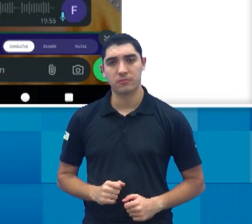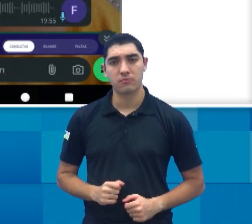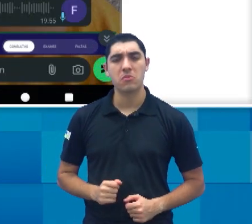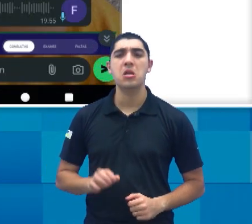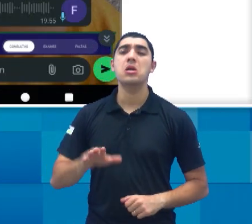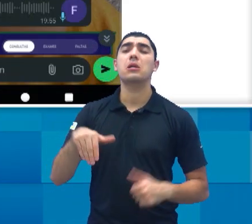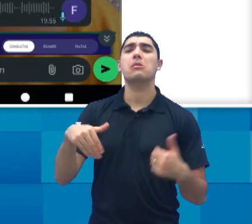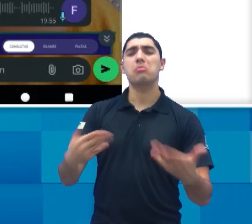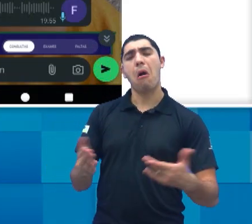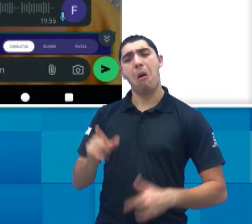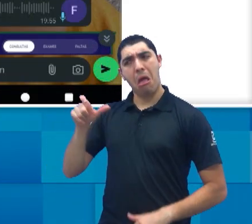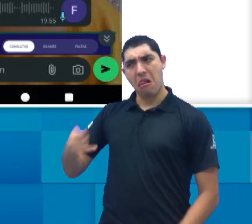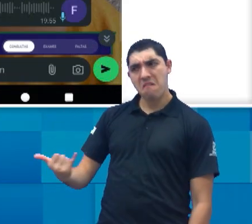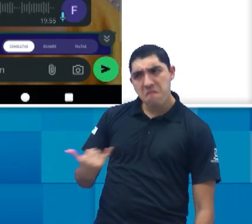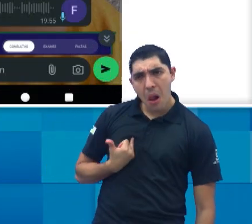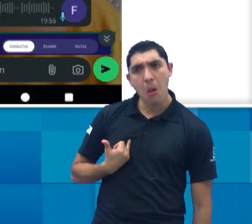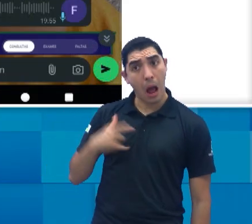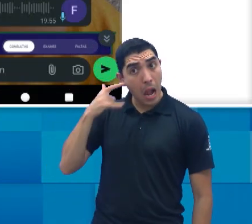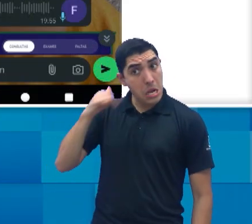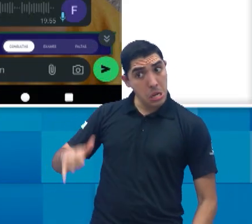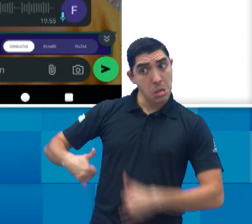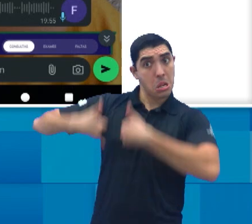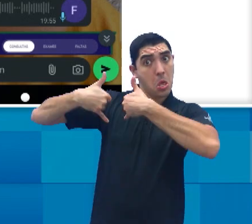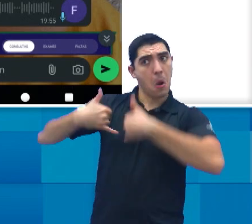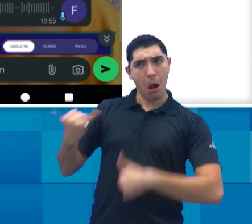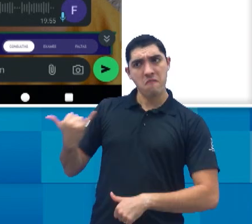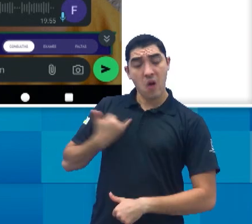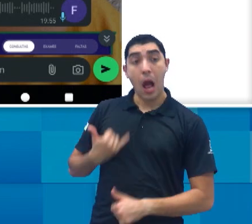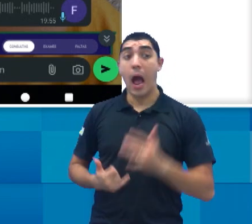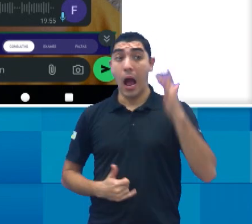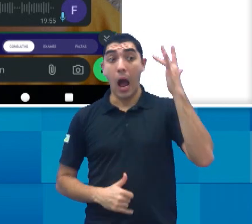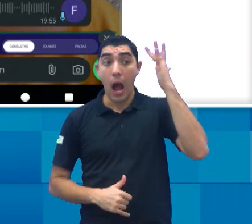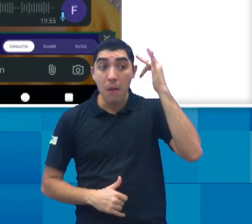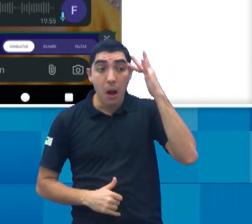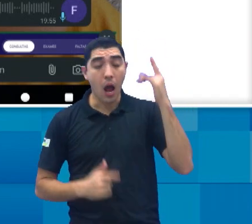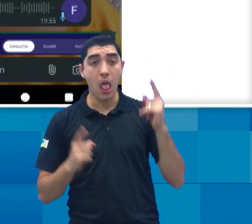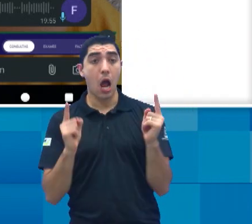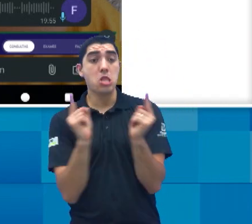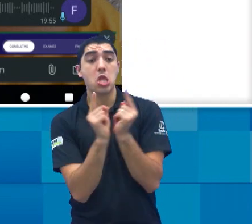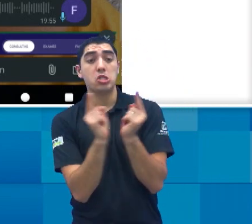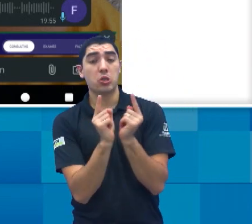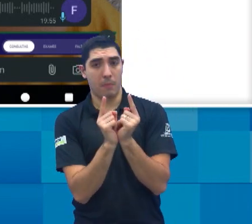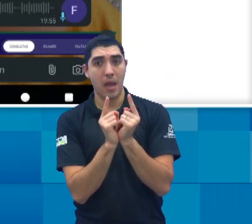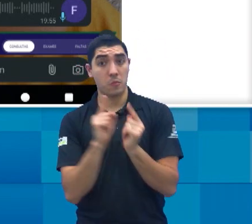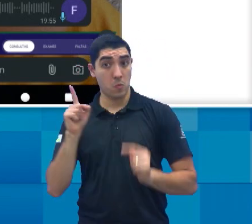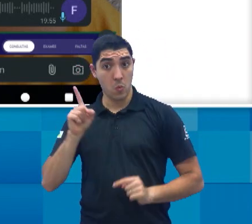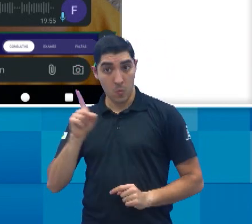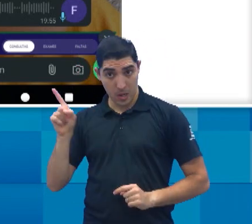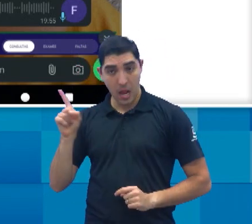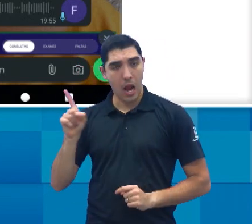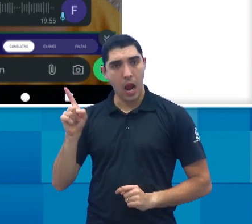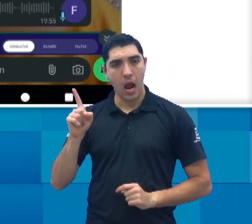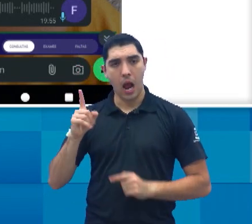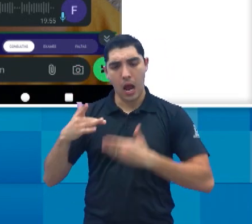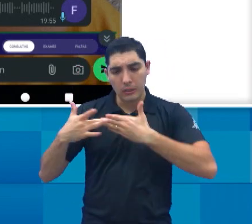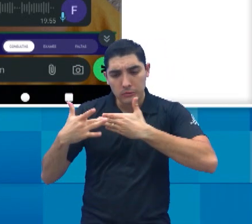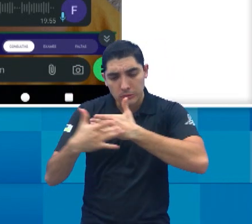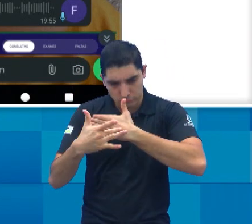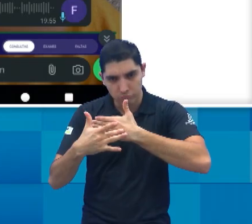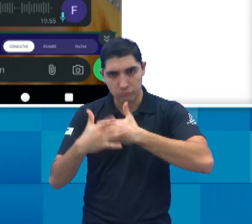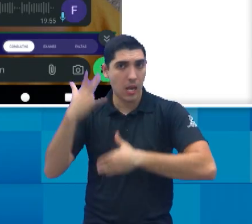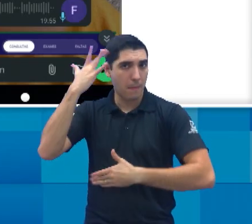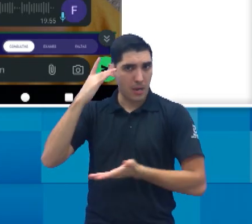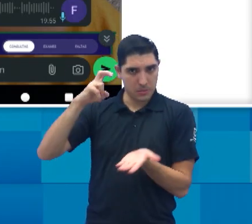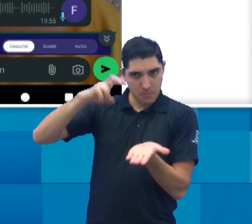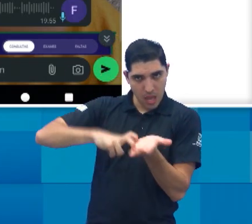falou para mim, cara, ela ligou para mim e falou para mim que amanhã ela vai fazer uma consulta de manhã, um exame de manhã, aí vai